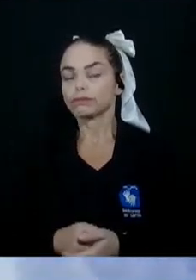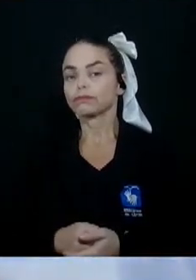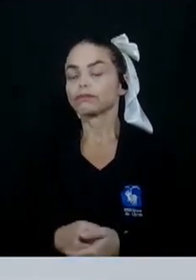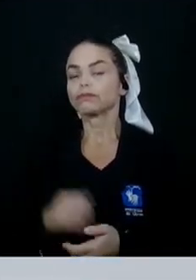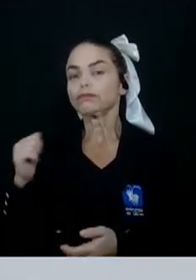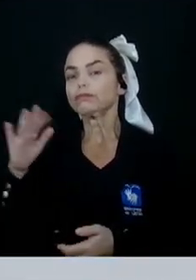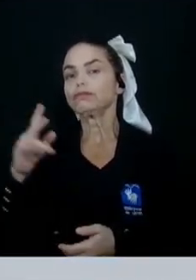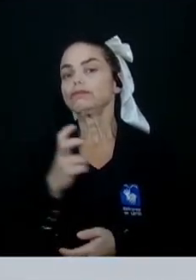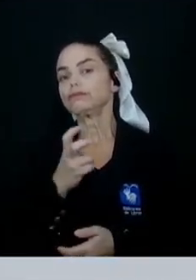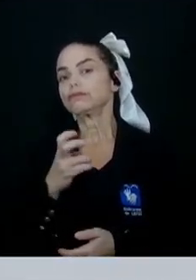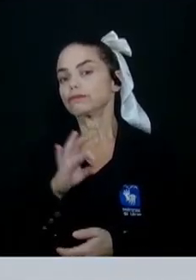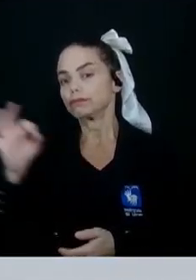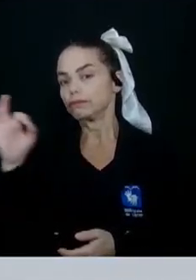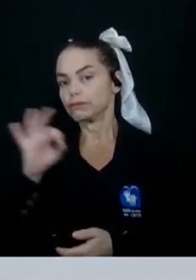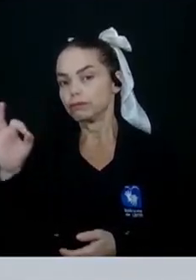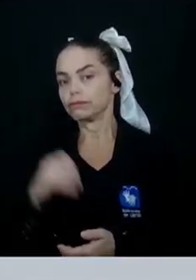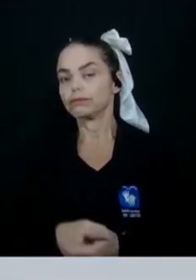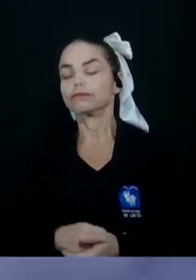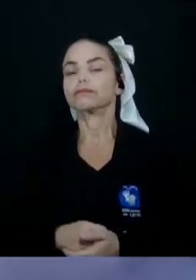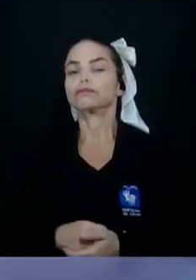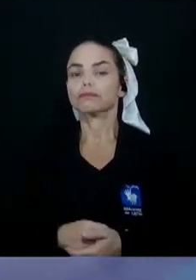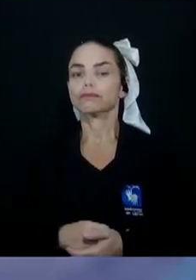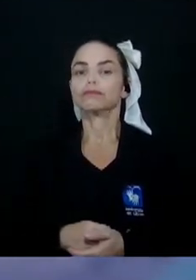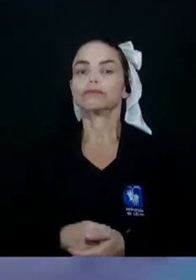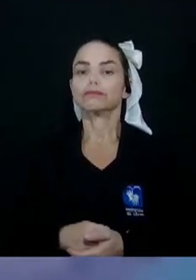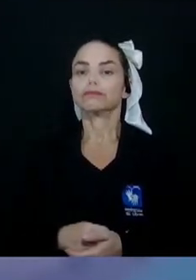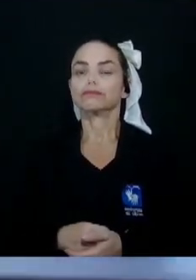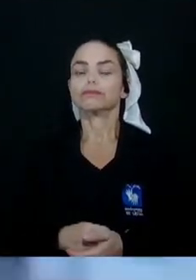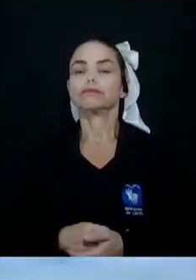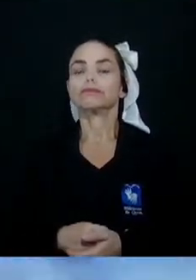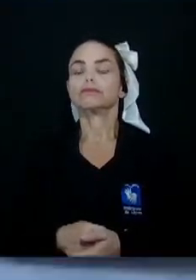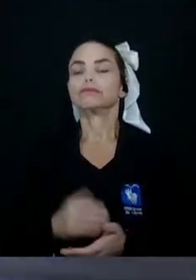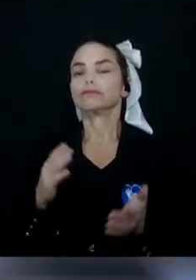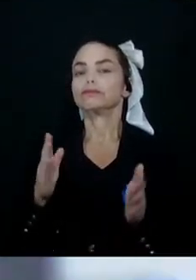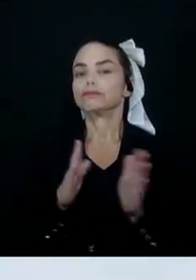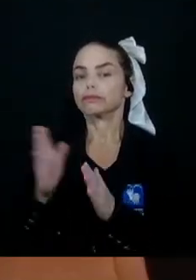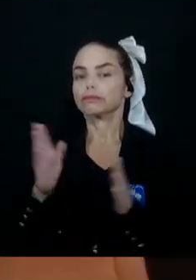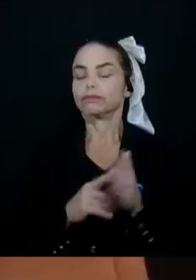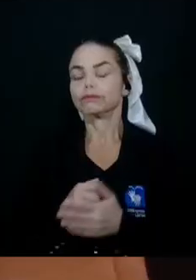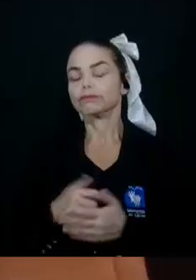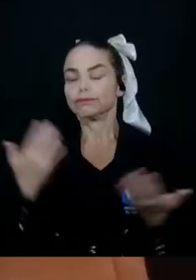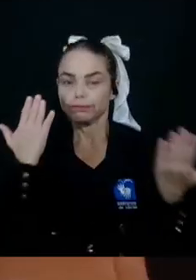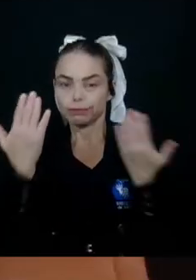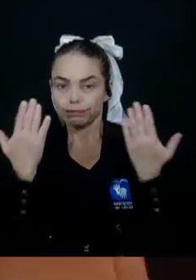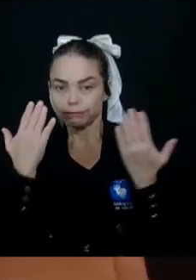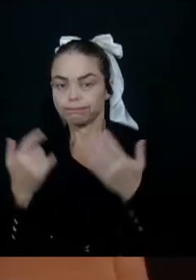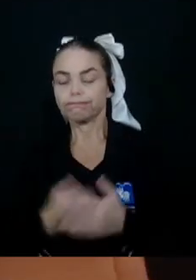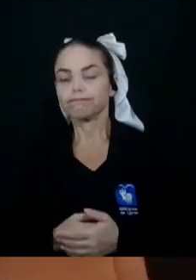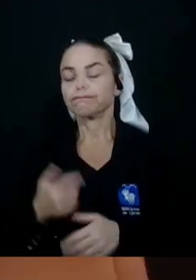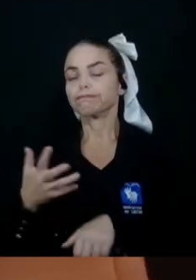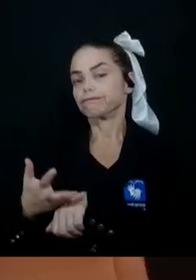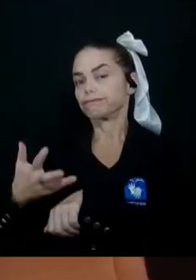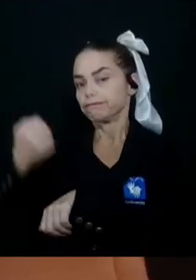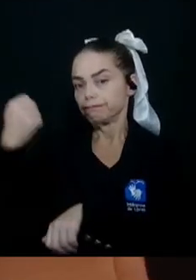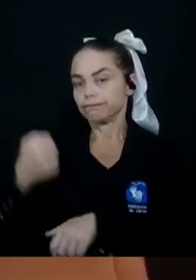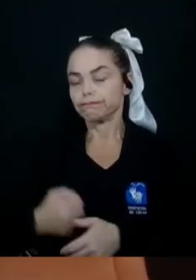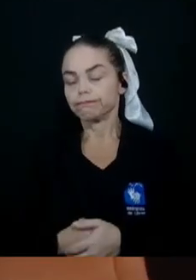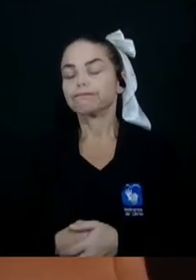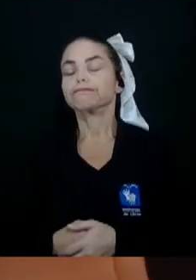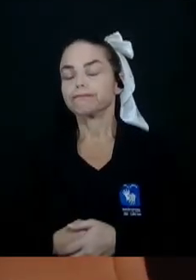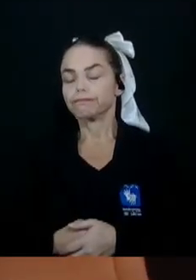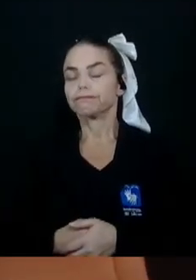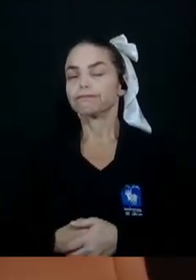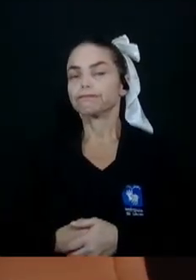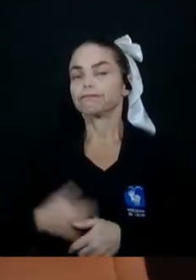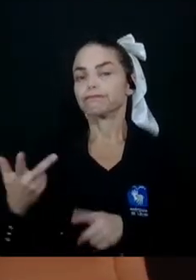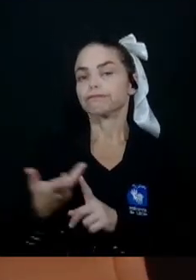você recebe de volta. Então, a partir do momento que eu desconfio que eu caí num golpe, que eu caí em uma fraude, o que eu devo